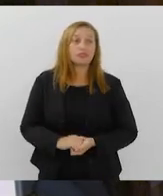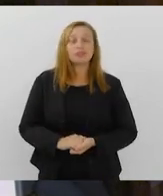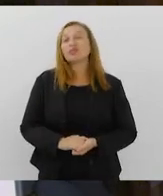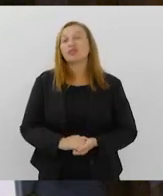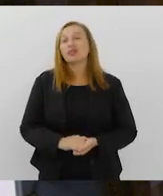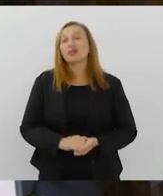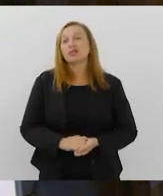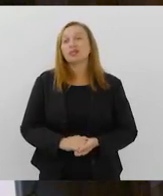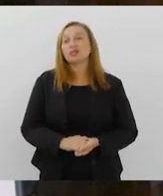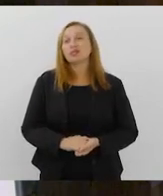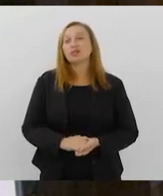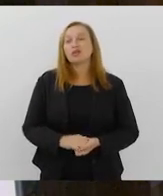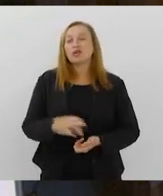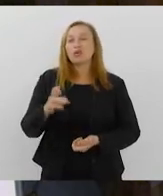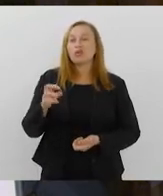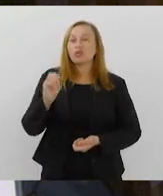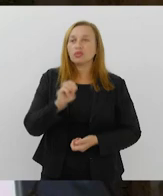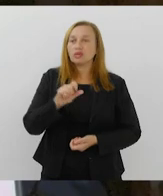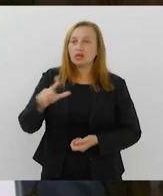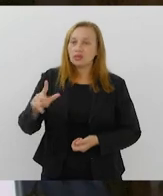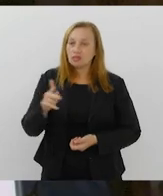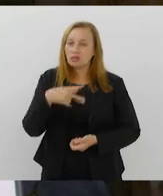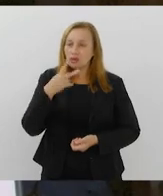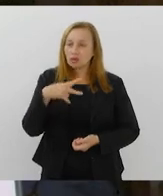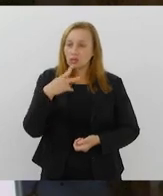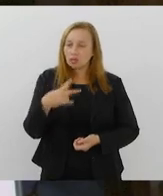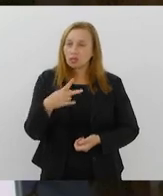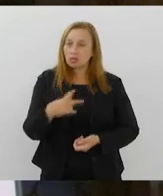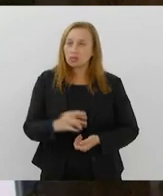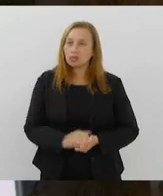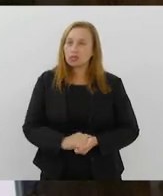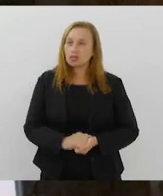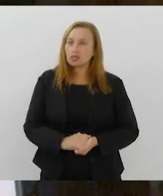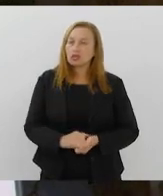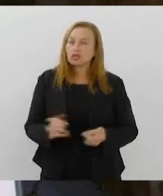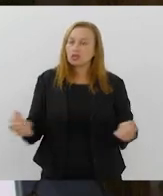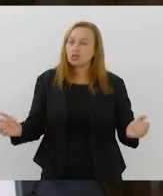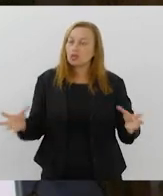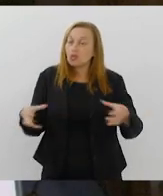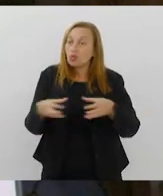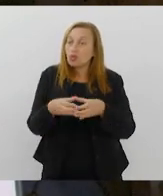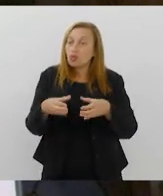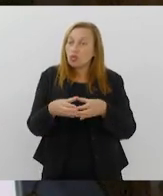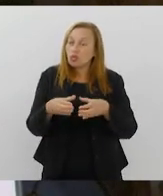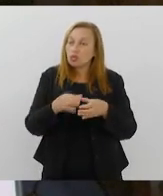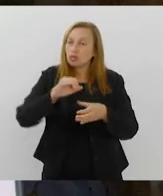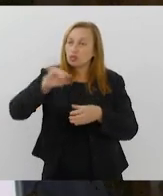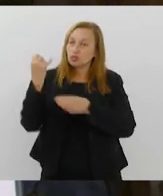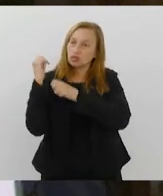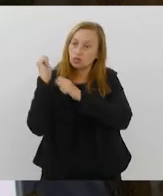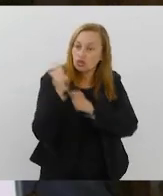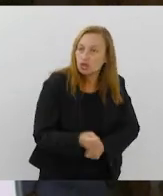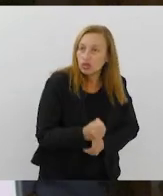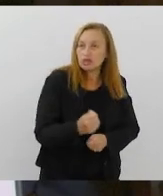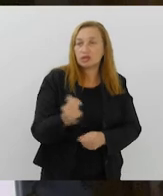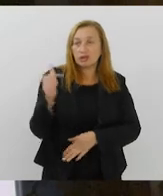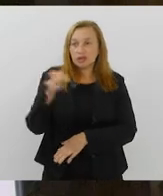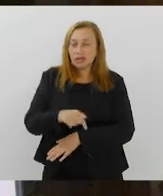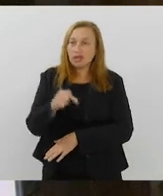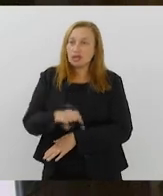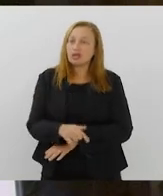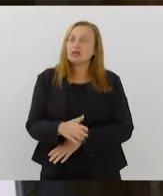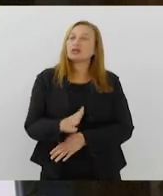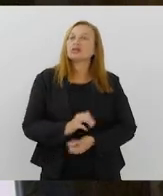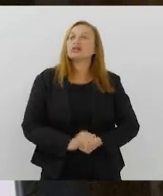que o coronel nos colocou, de estar com a nata do jiu-jitsu aqui, e desde já me